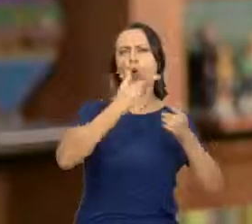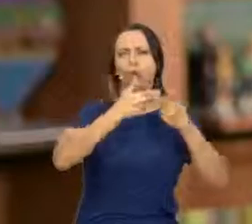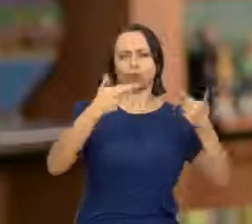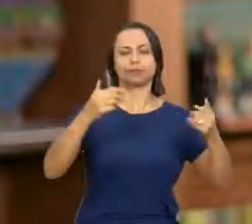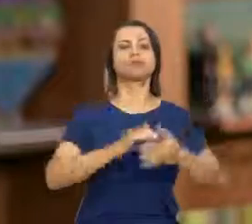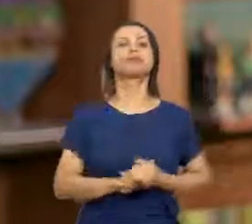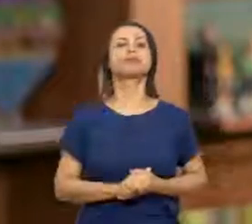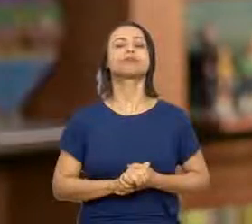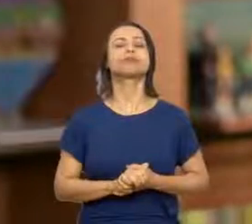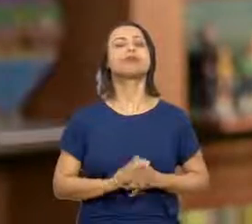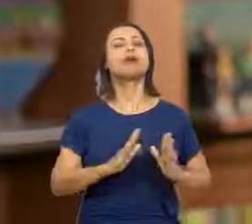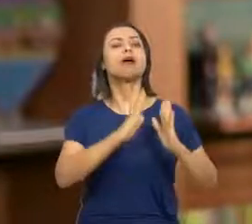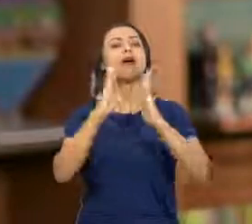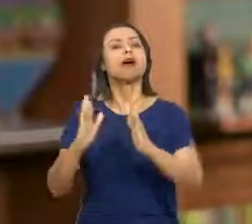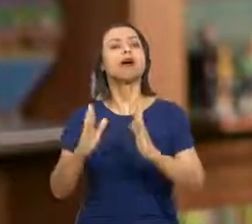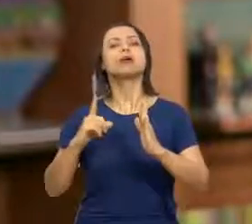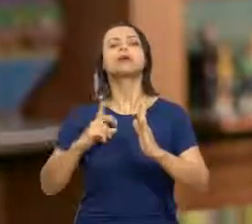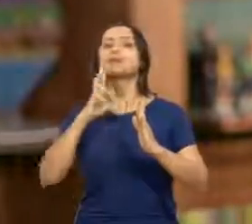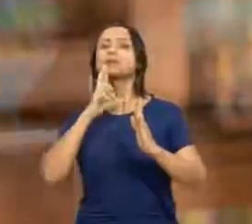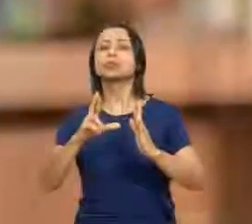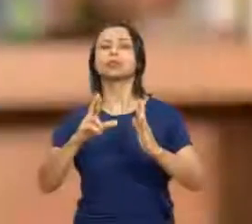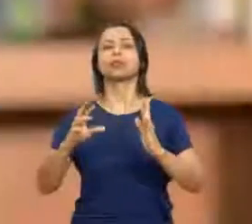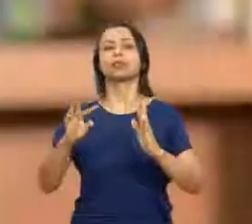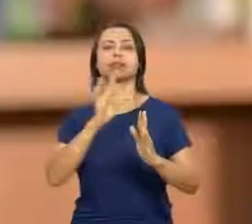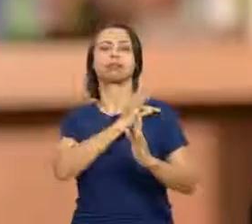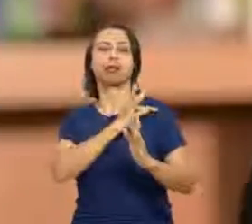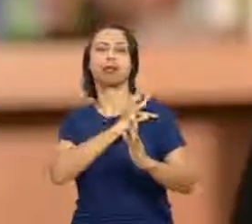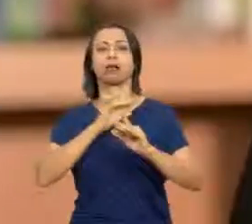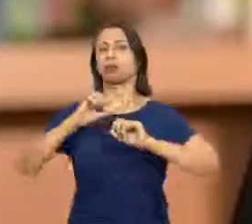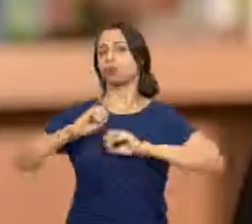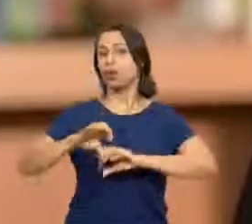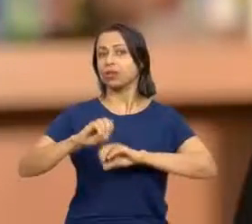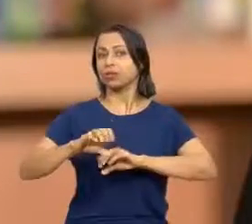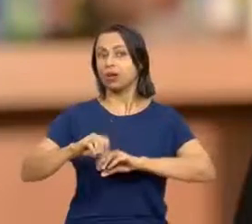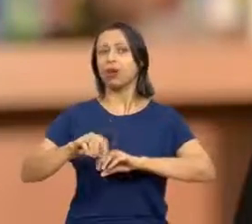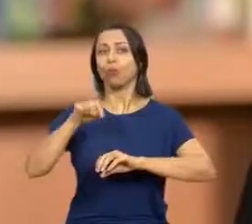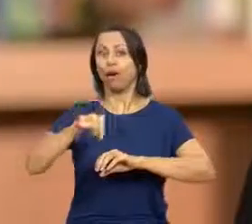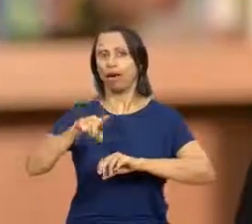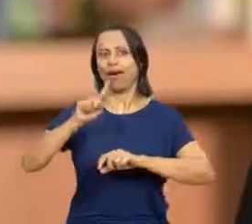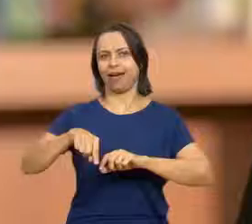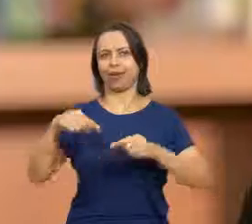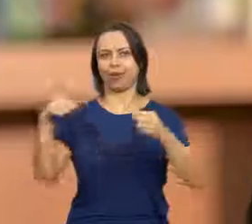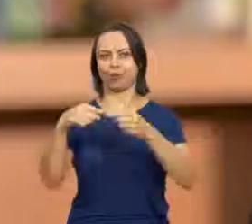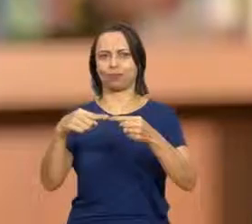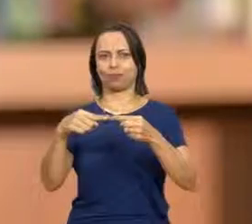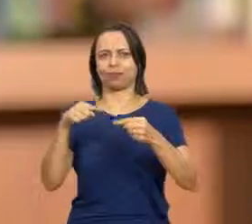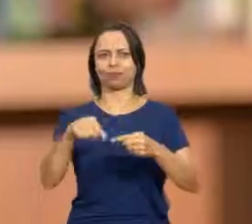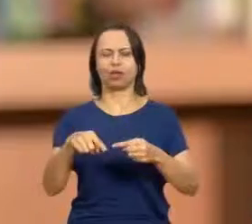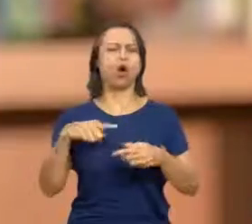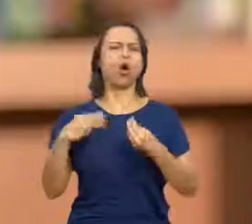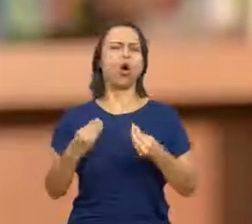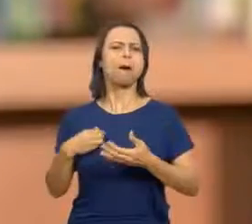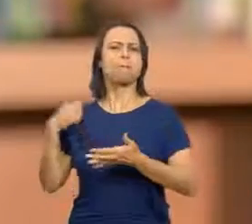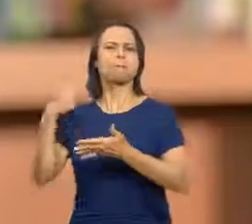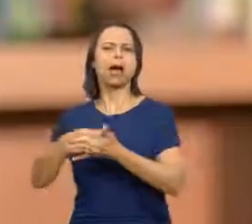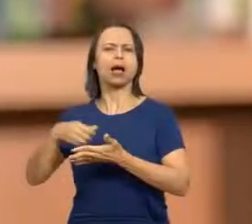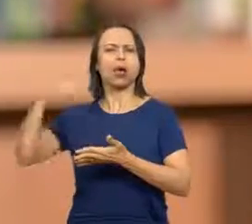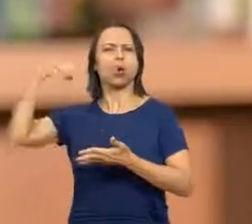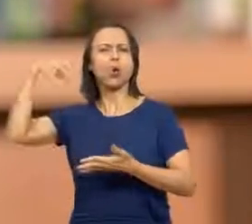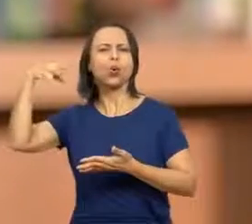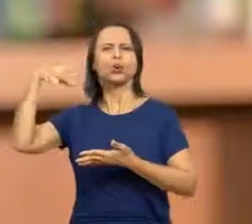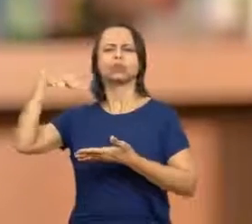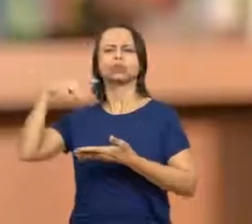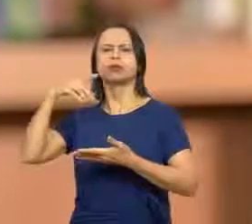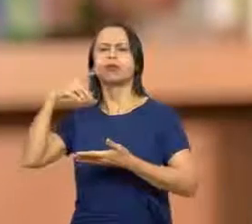ao sentido da vida humana, aos valores. E temos também as respostas técnicas. A educação tem que dar uma resposta a